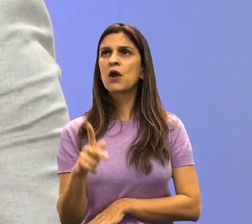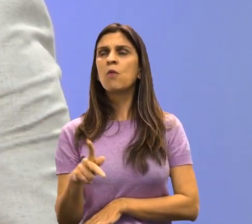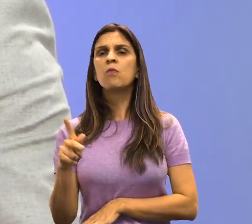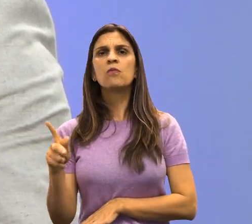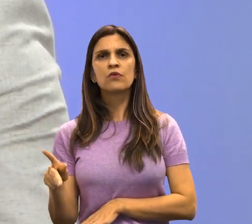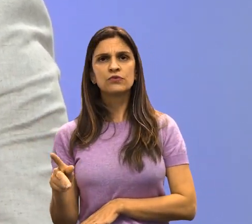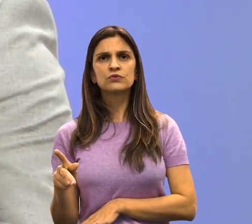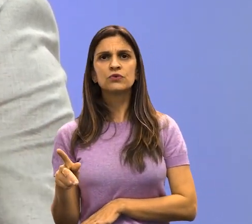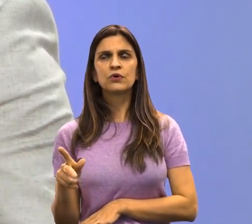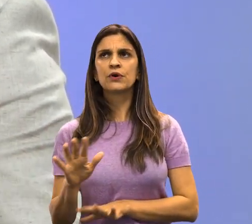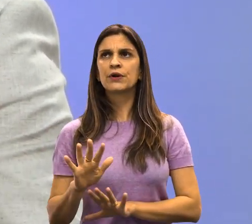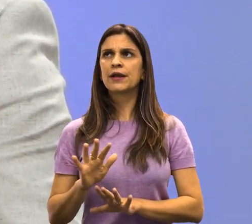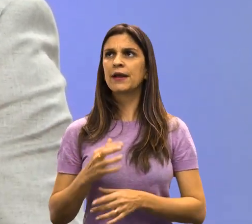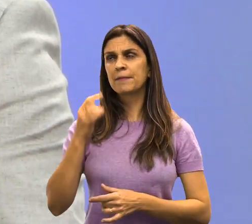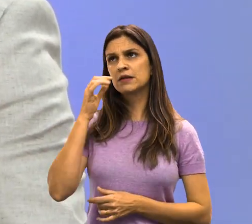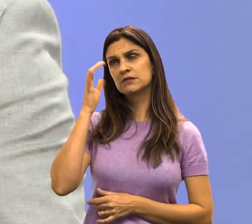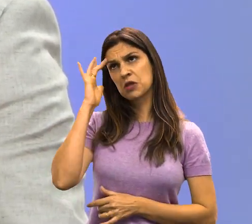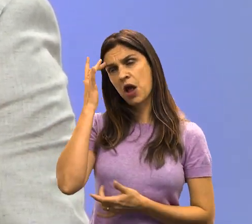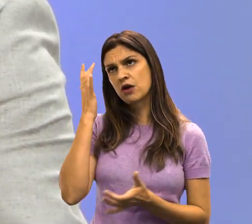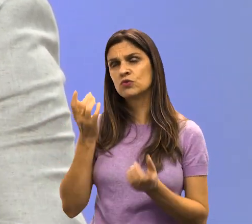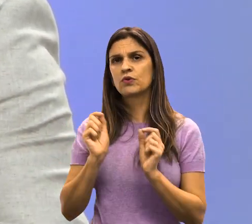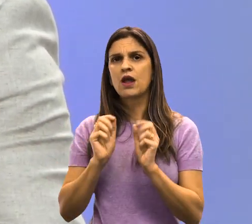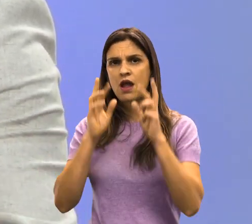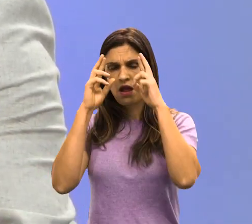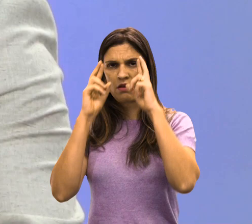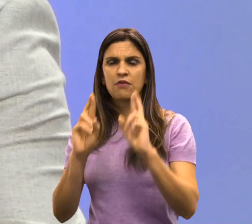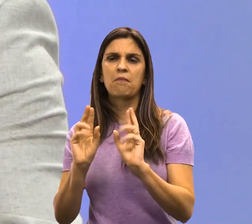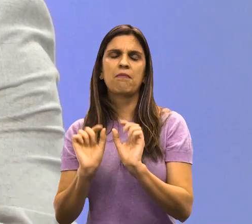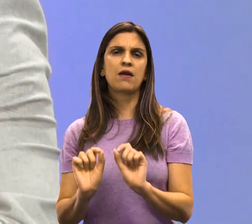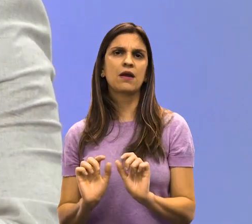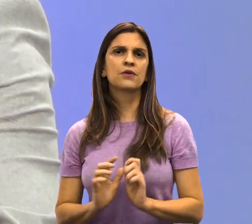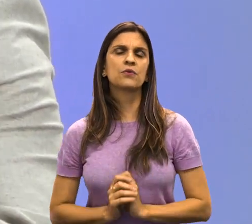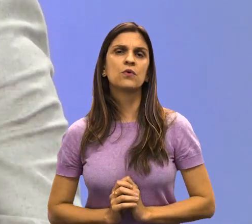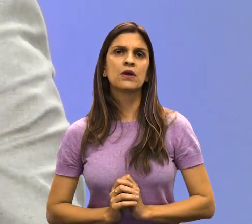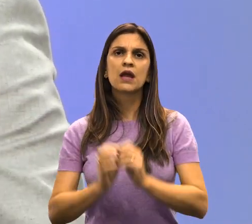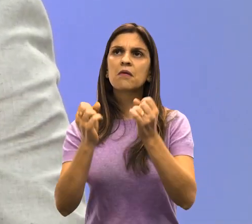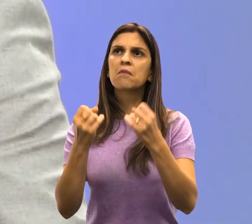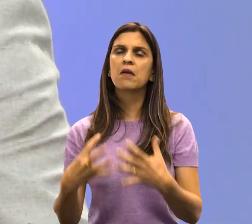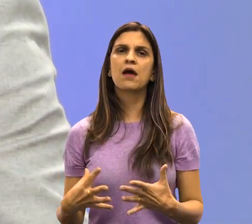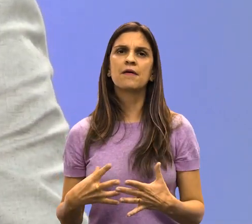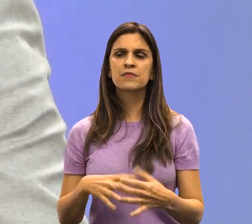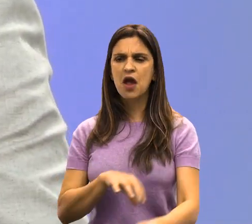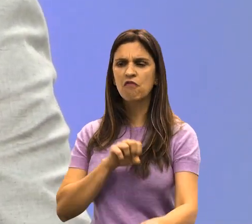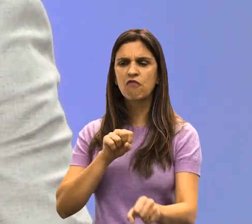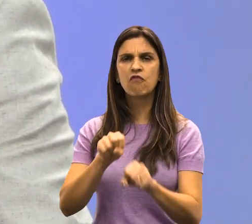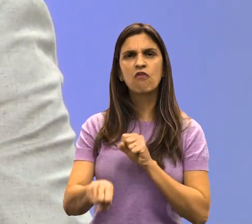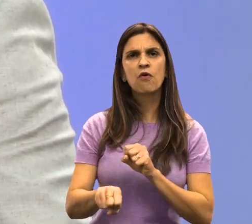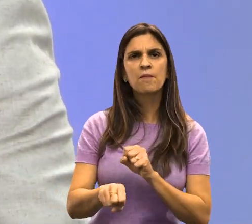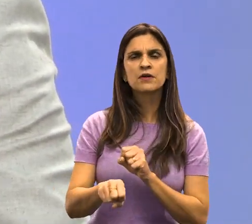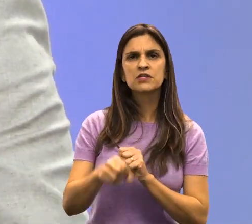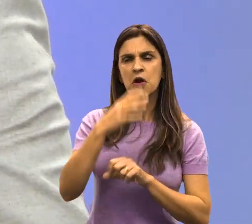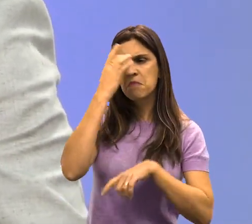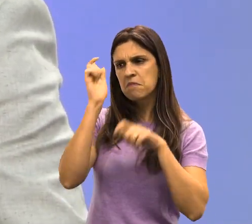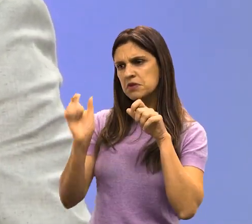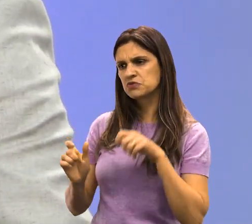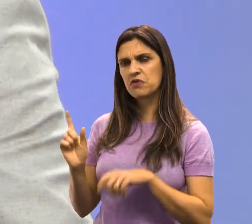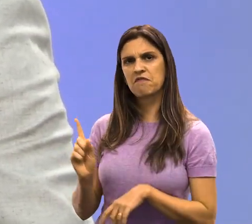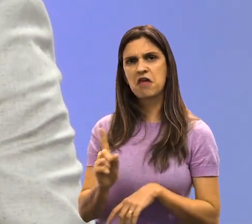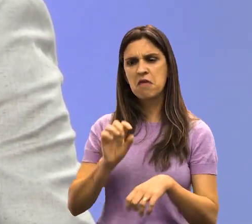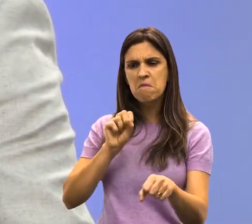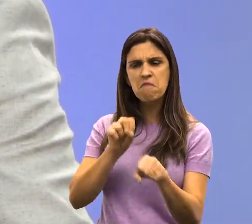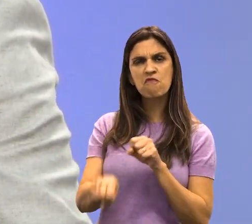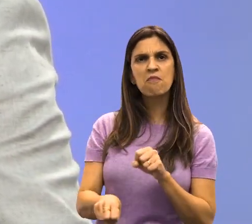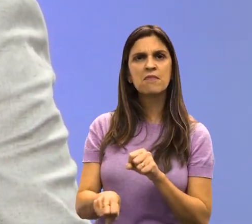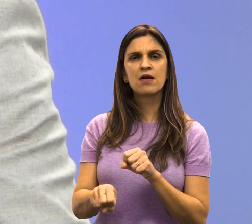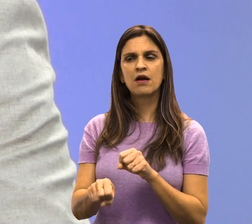porque hoje, com todo respeito, mas tem muita gente fazendo de qualquer jeito uma graduação na área de